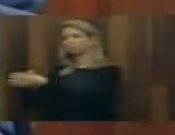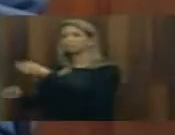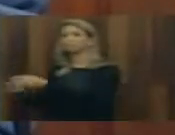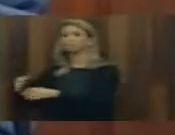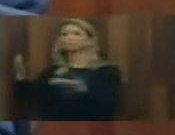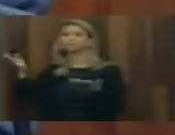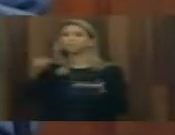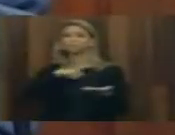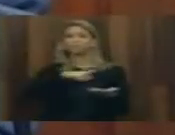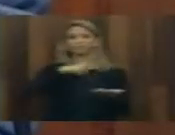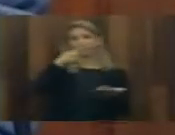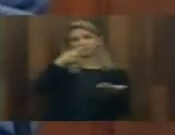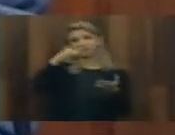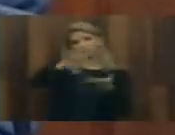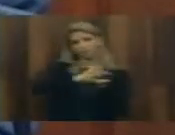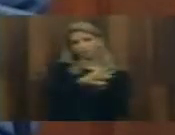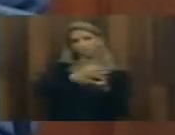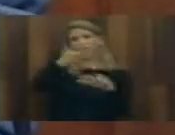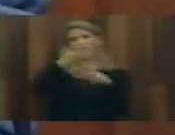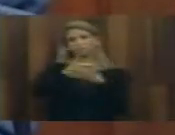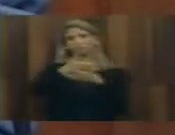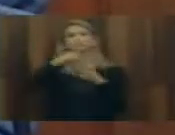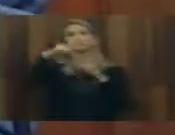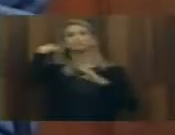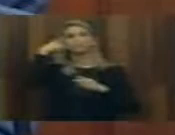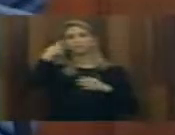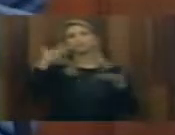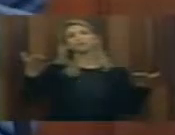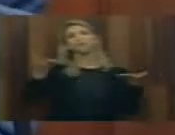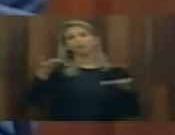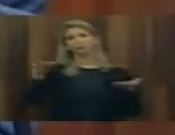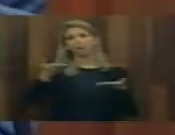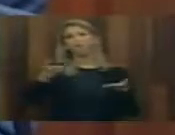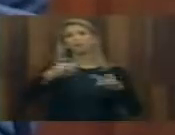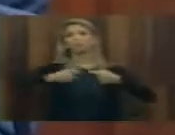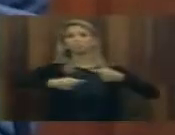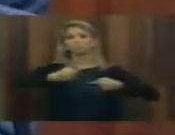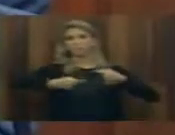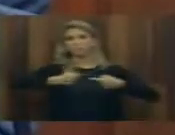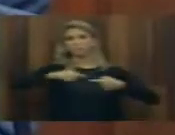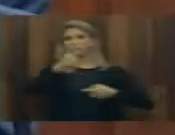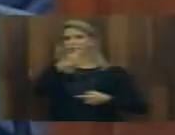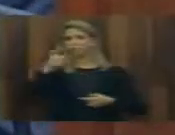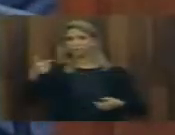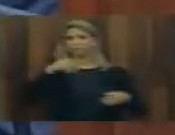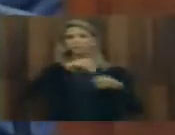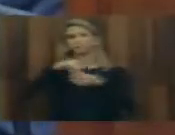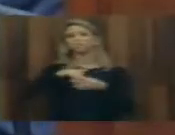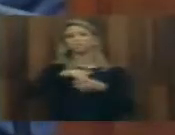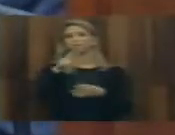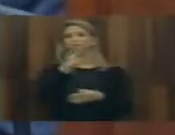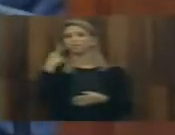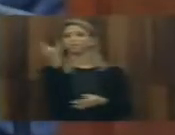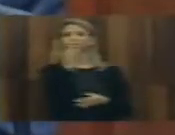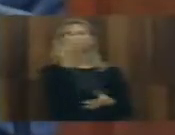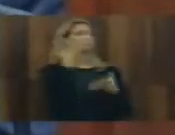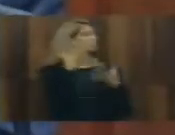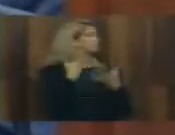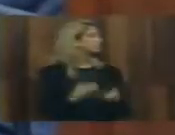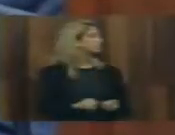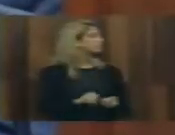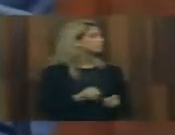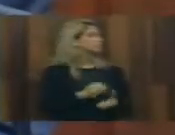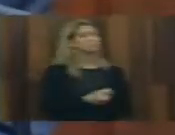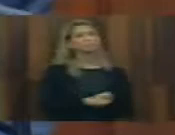por um terço dos vereadores. Em discussão, requerimento. Não havendo quem queira discutir, em votação, os favoráveis permaneçam como estão, aprovada